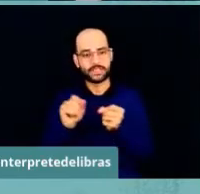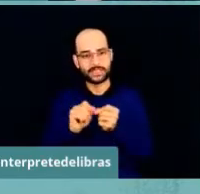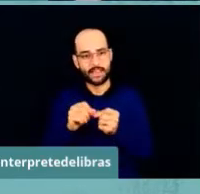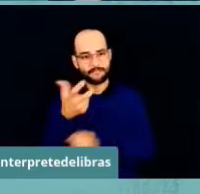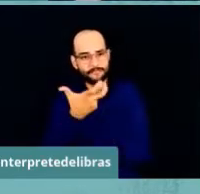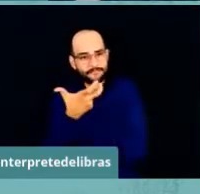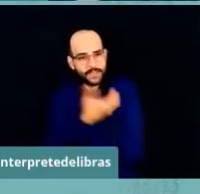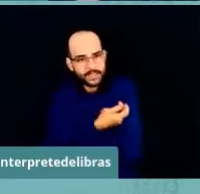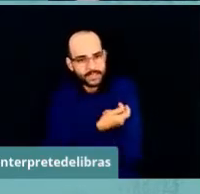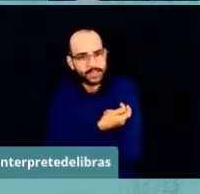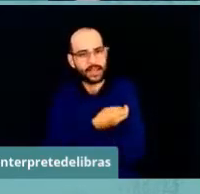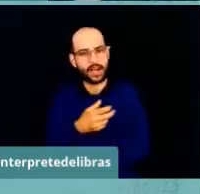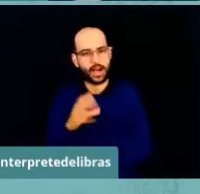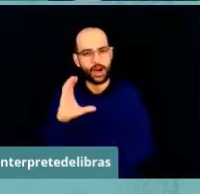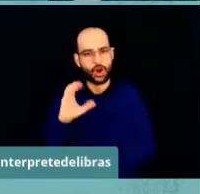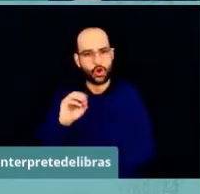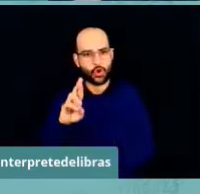basicamente